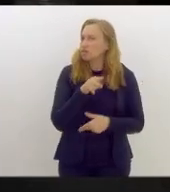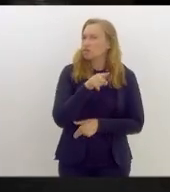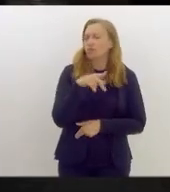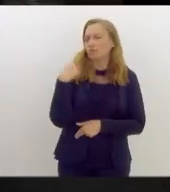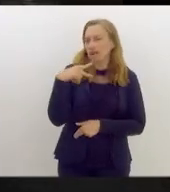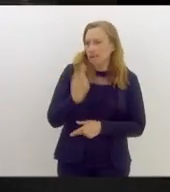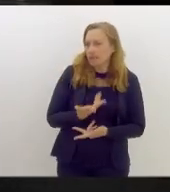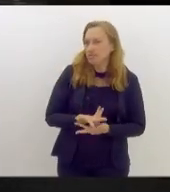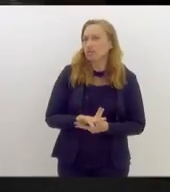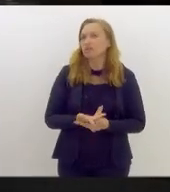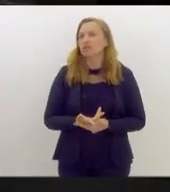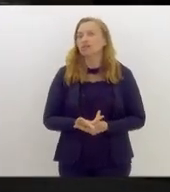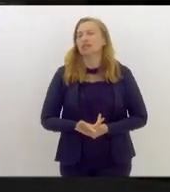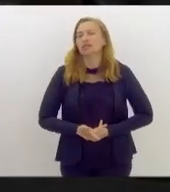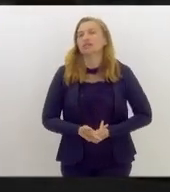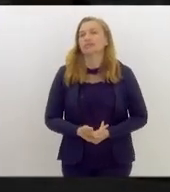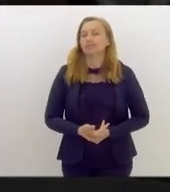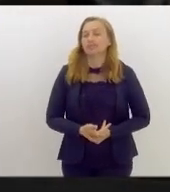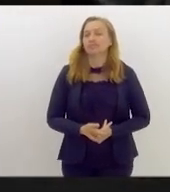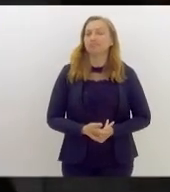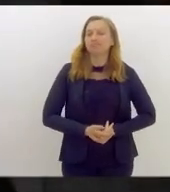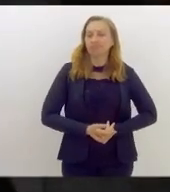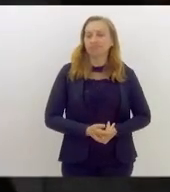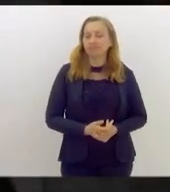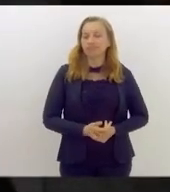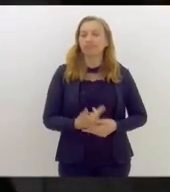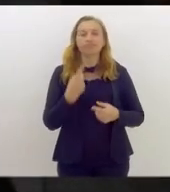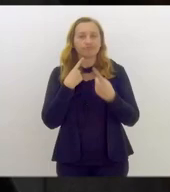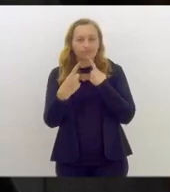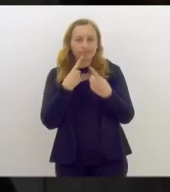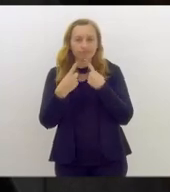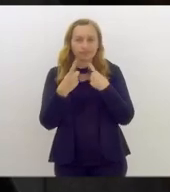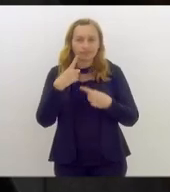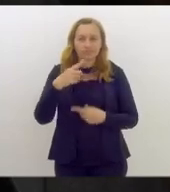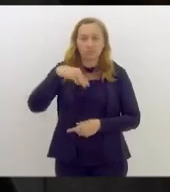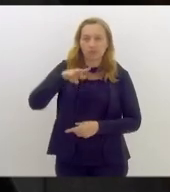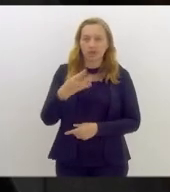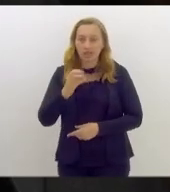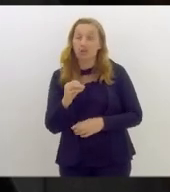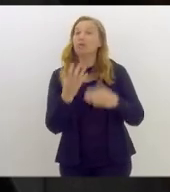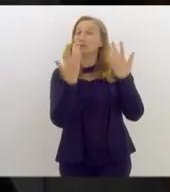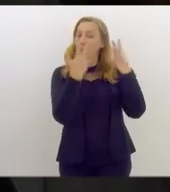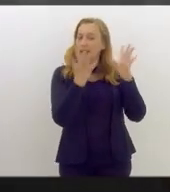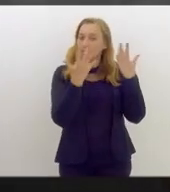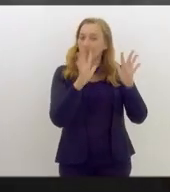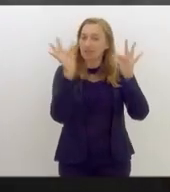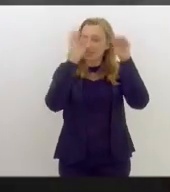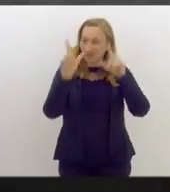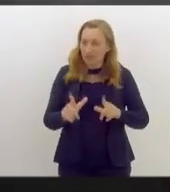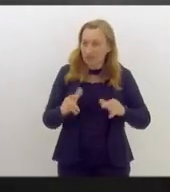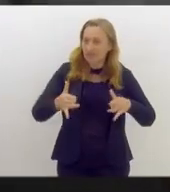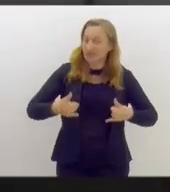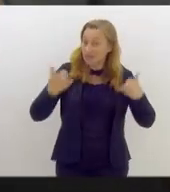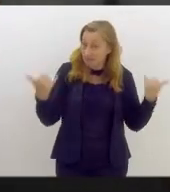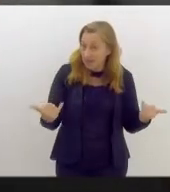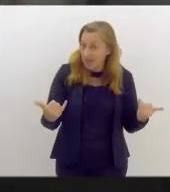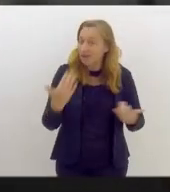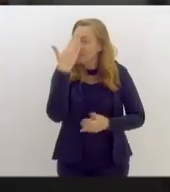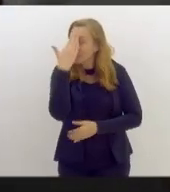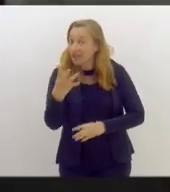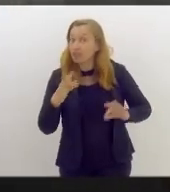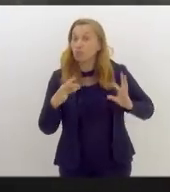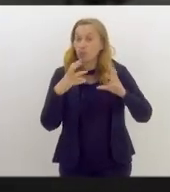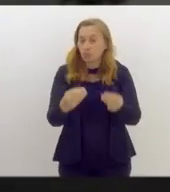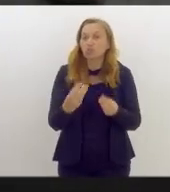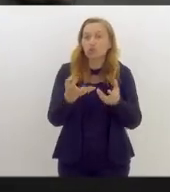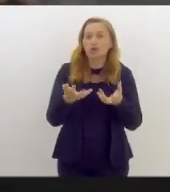Parlamento na interlocução do Diálogo como a 15 toma 15 parabéns feliz aniversário obrigado por tudo